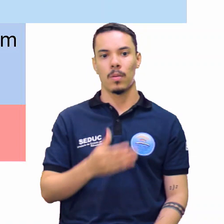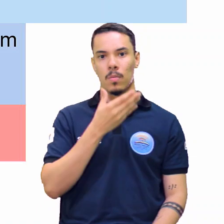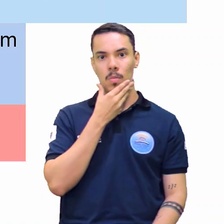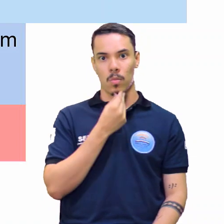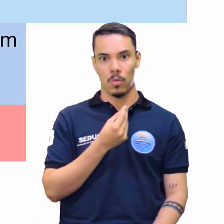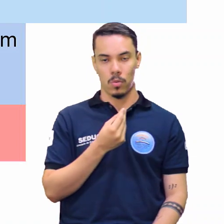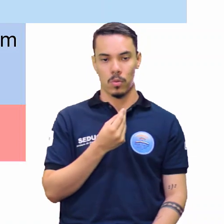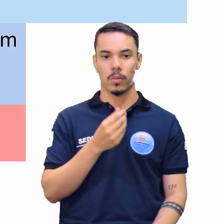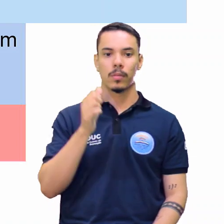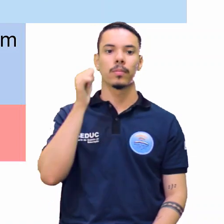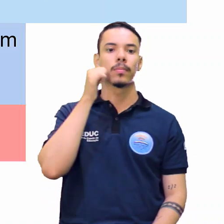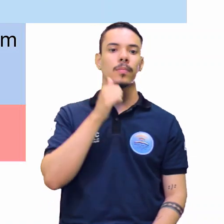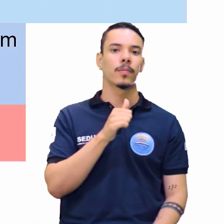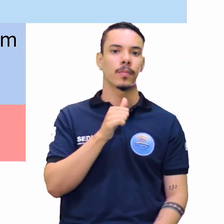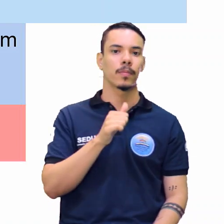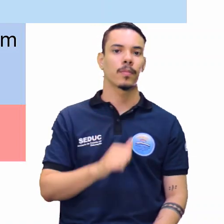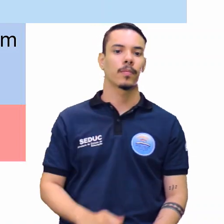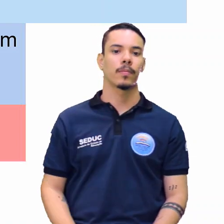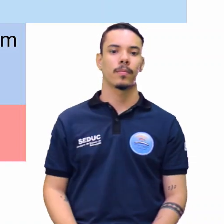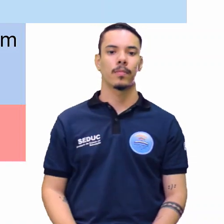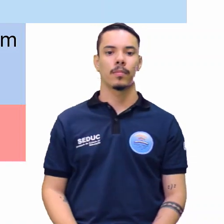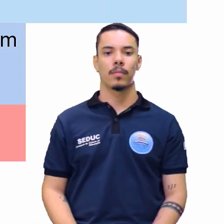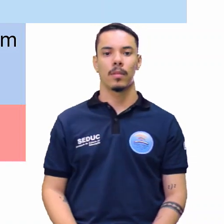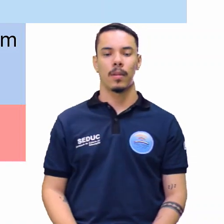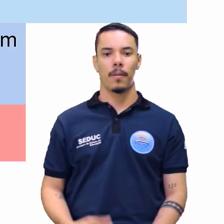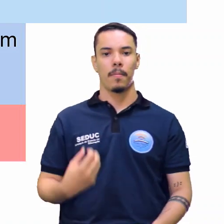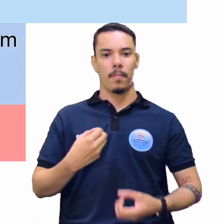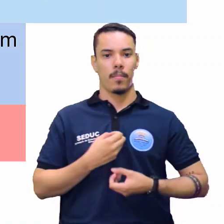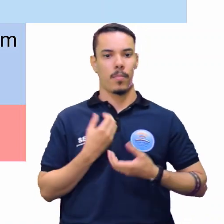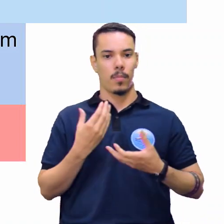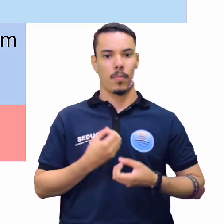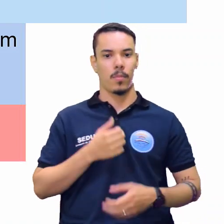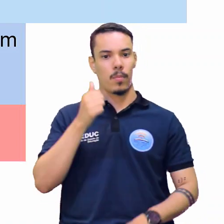moço moça poeta